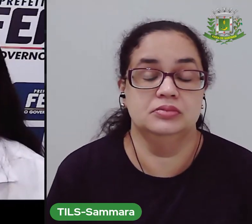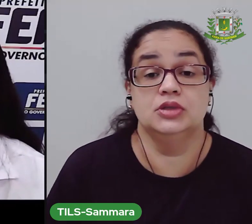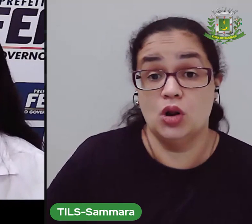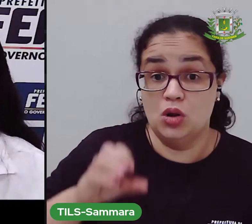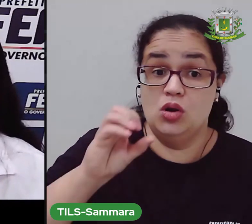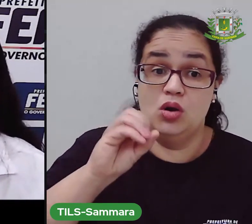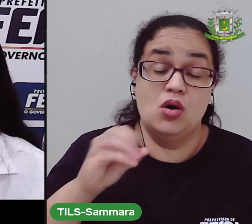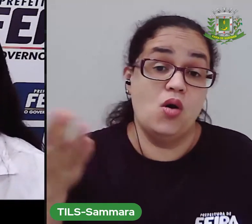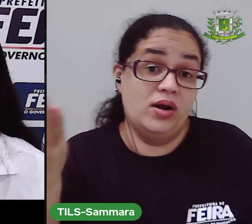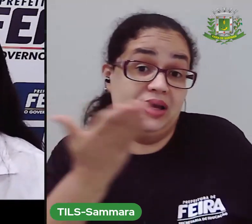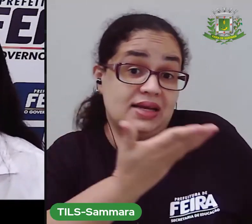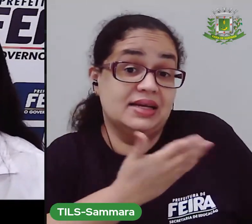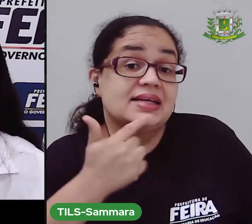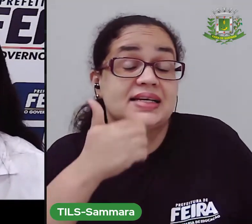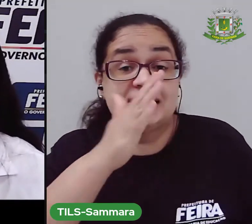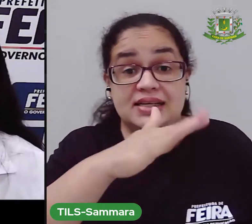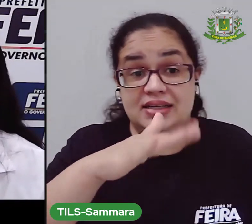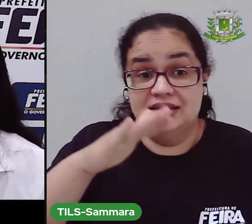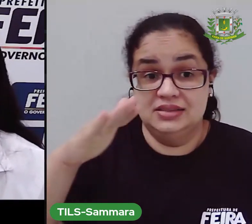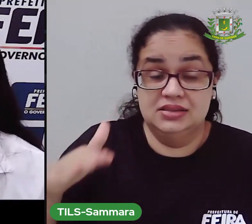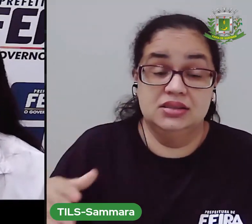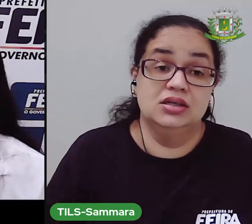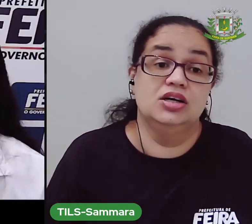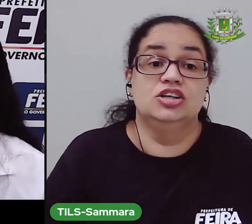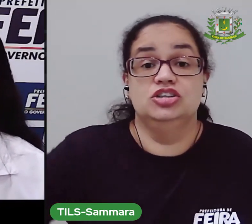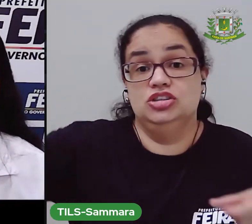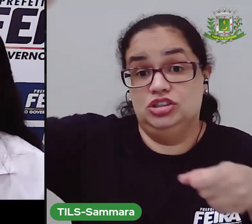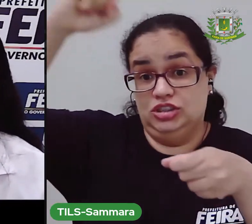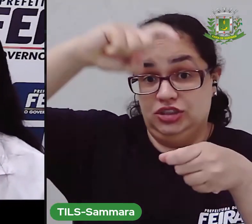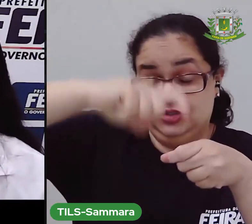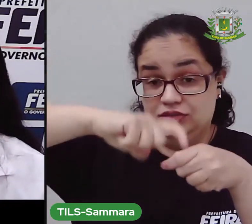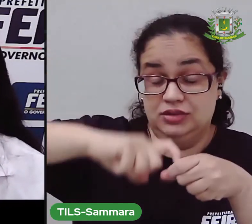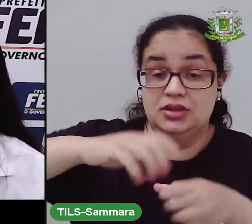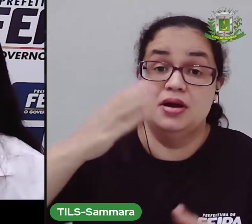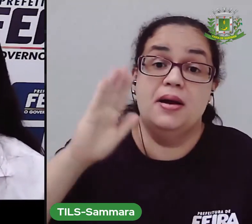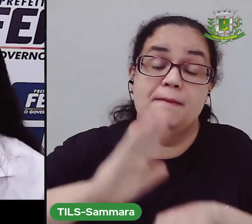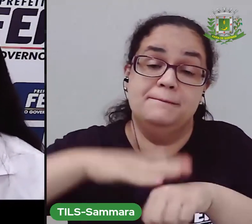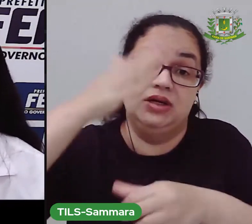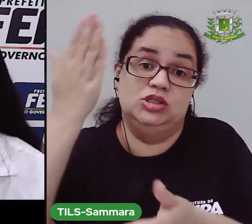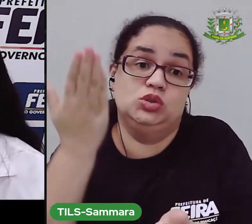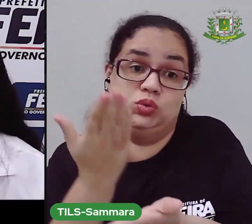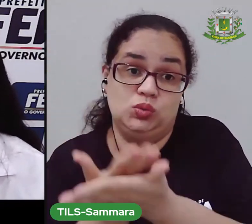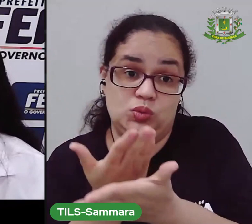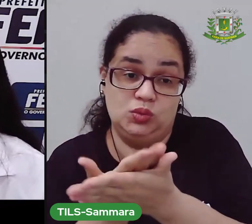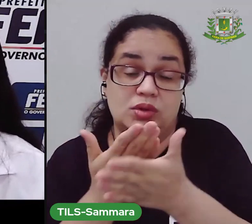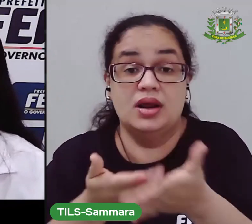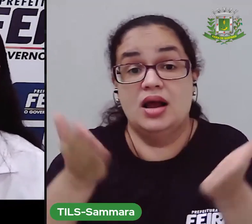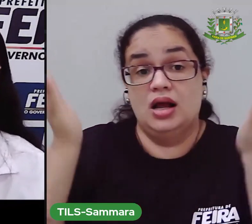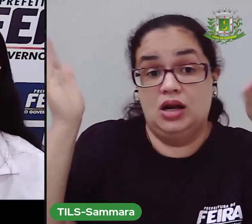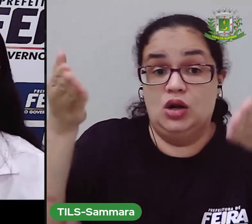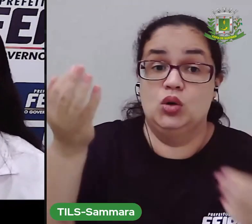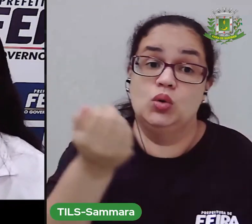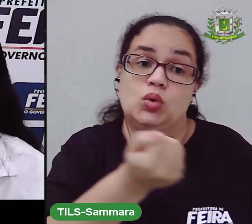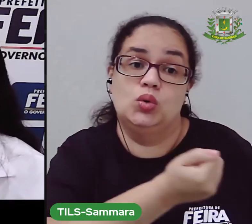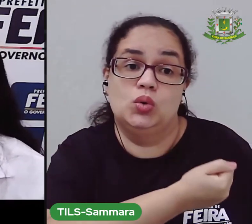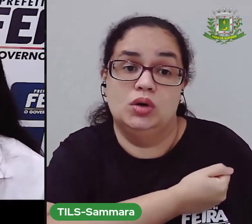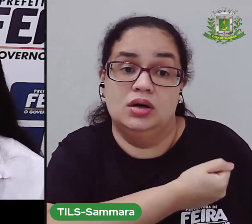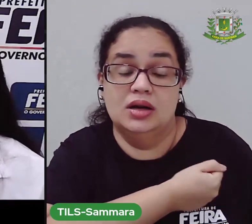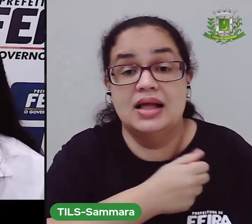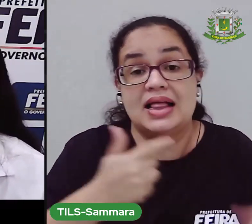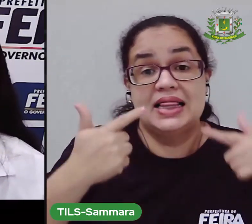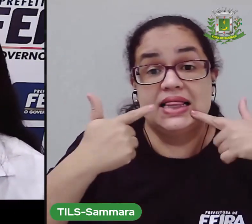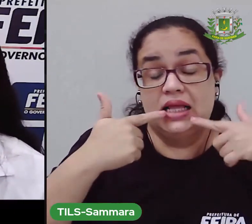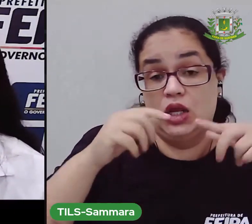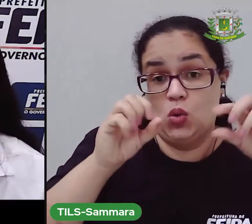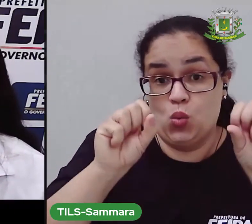Oi, criança! Estamos de volta com mais uma aula, agora com a aula de